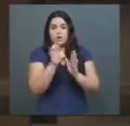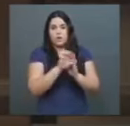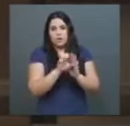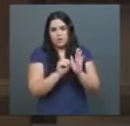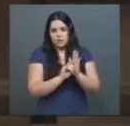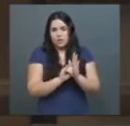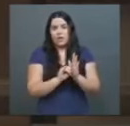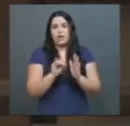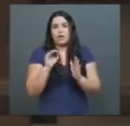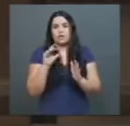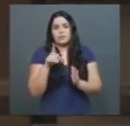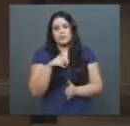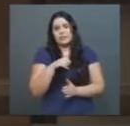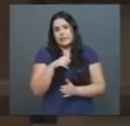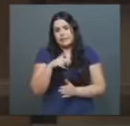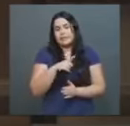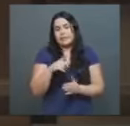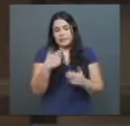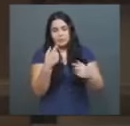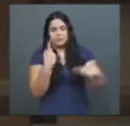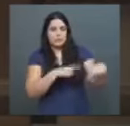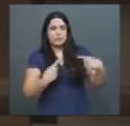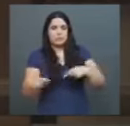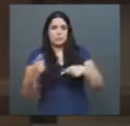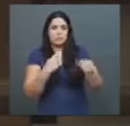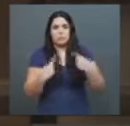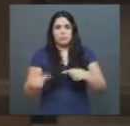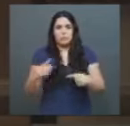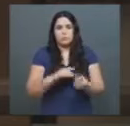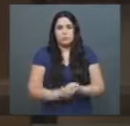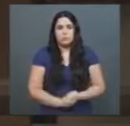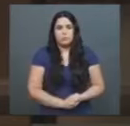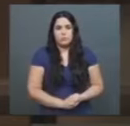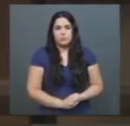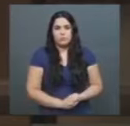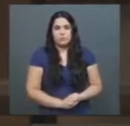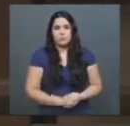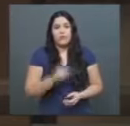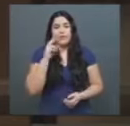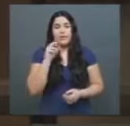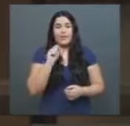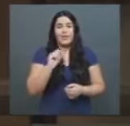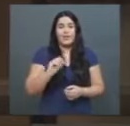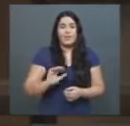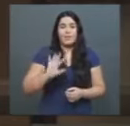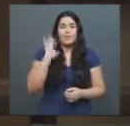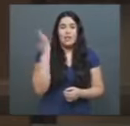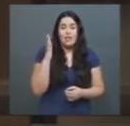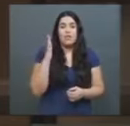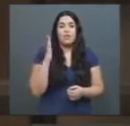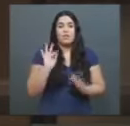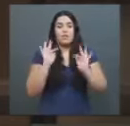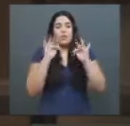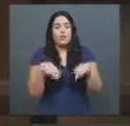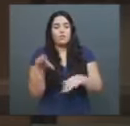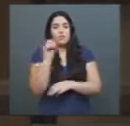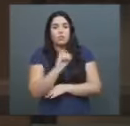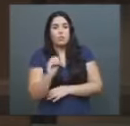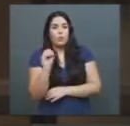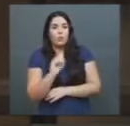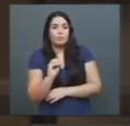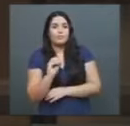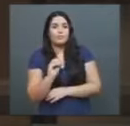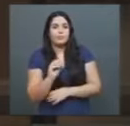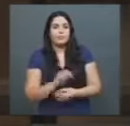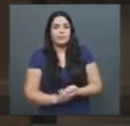nós iremos debater no encontro que acontecerá no final do mês de outubro na Universidade Federal